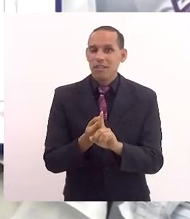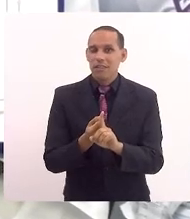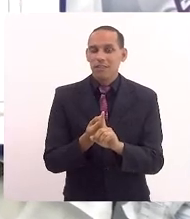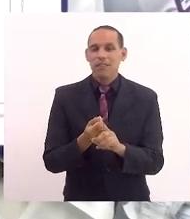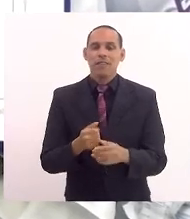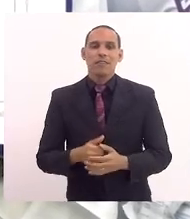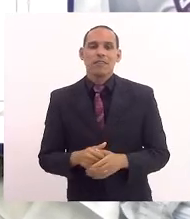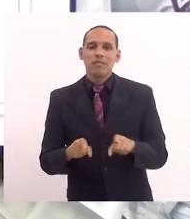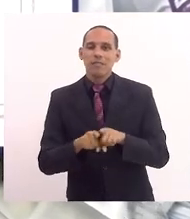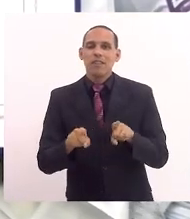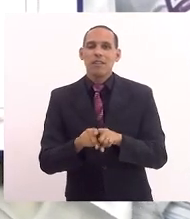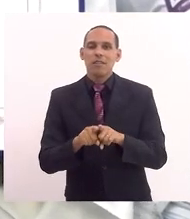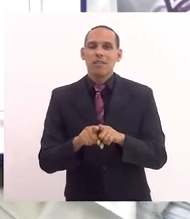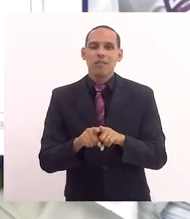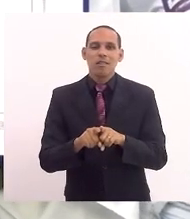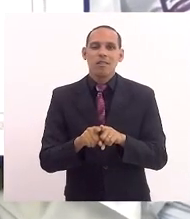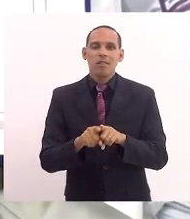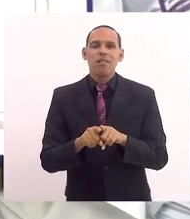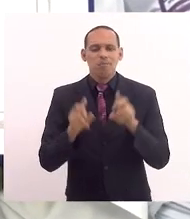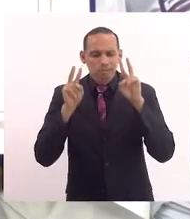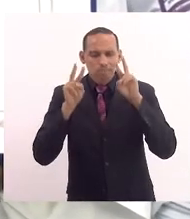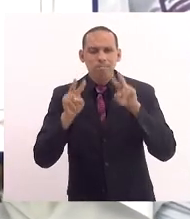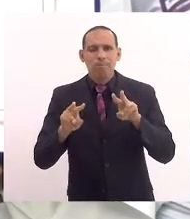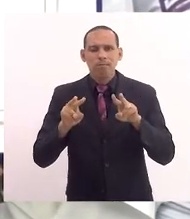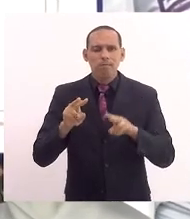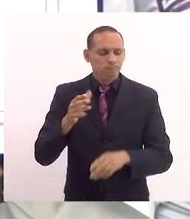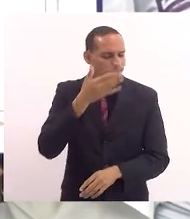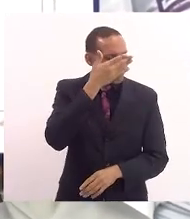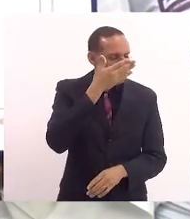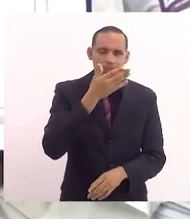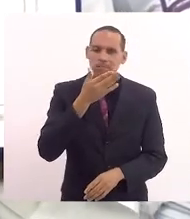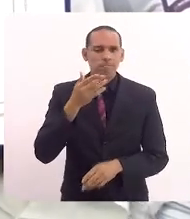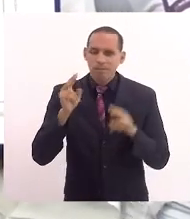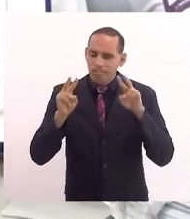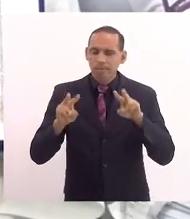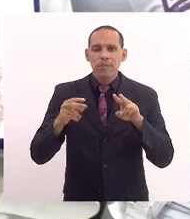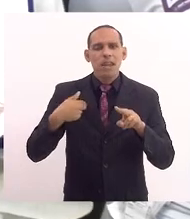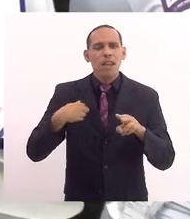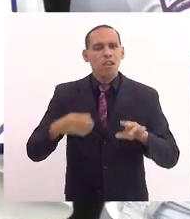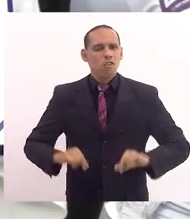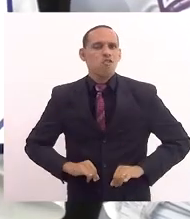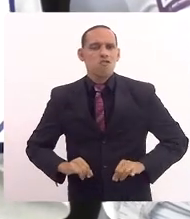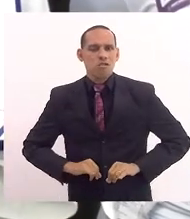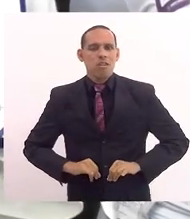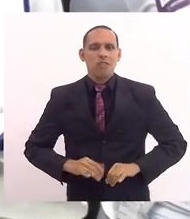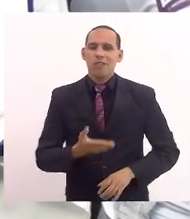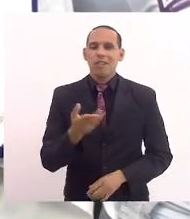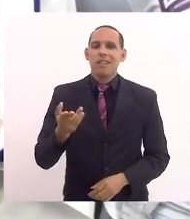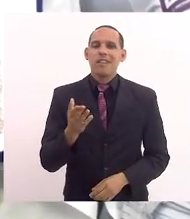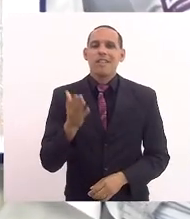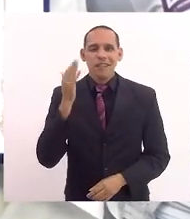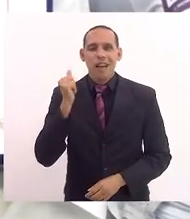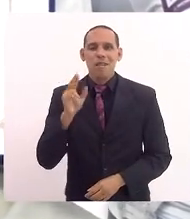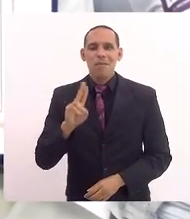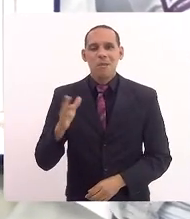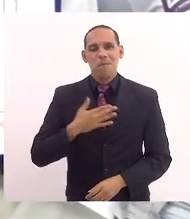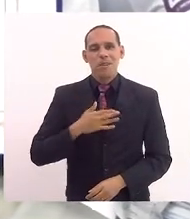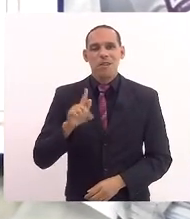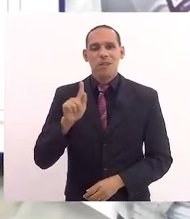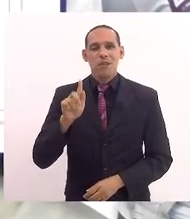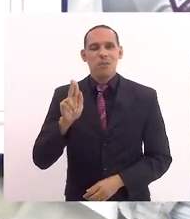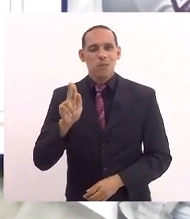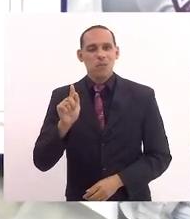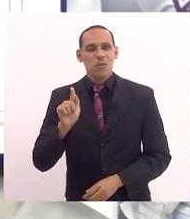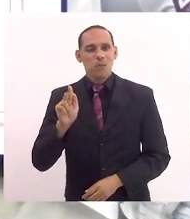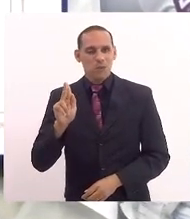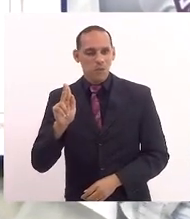né, para a injustiça que estava me acontecendo. Como vocês já sabem, meu nome é Gustavo Nobre, Gugu, Gustavinho,